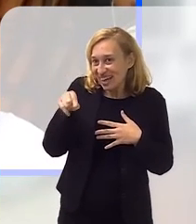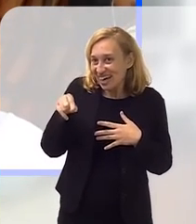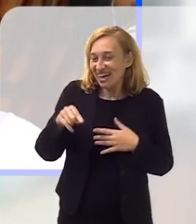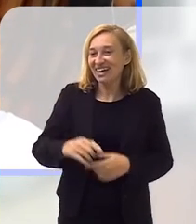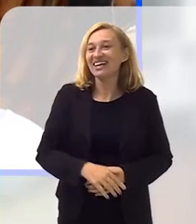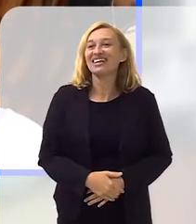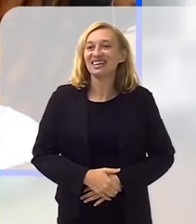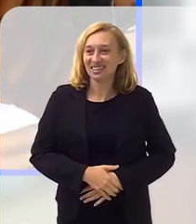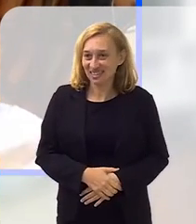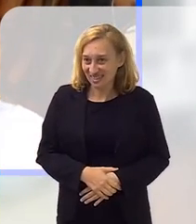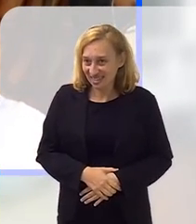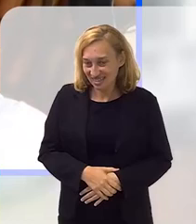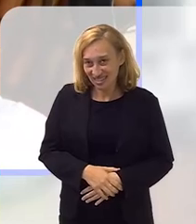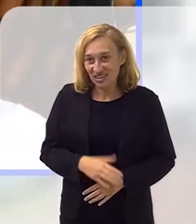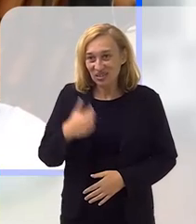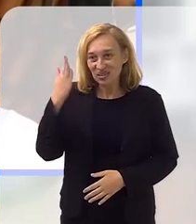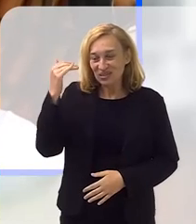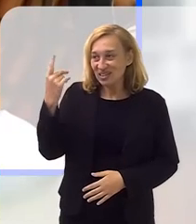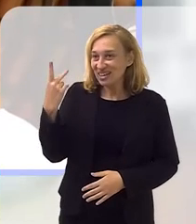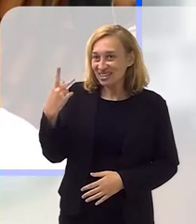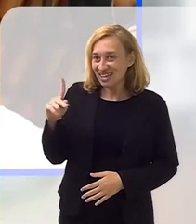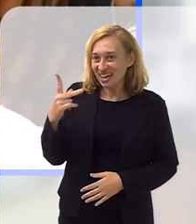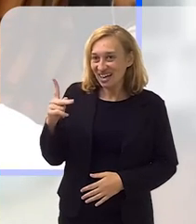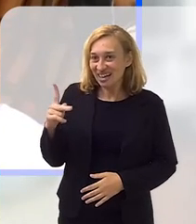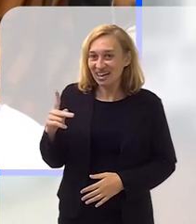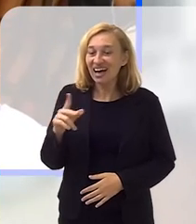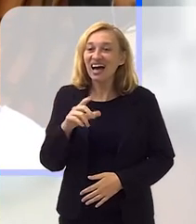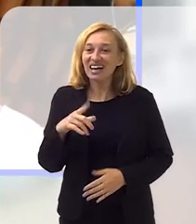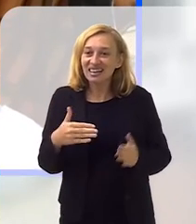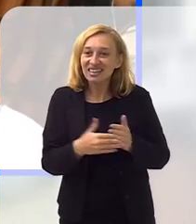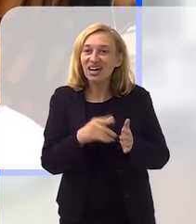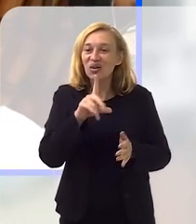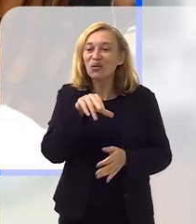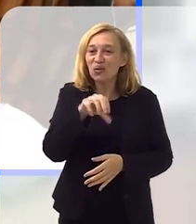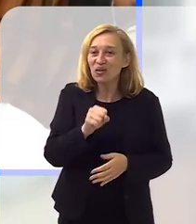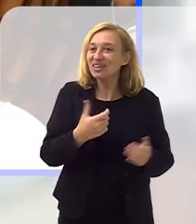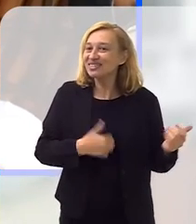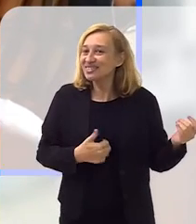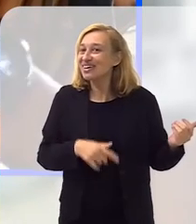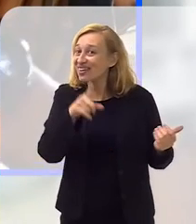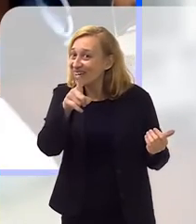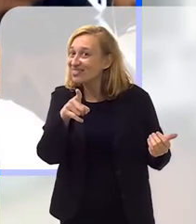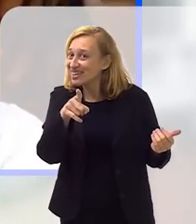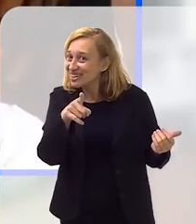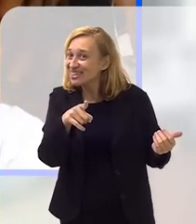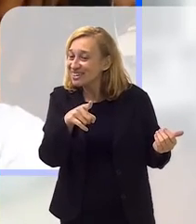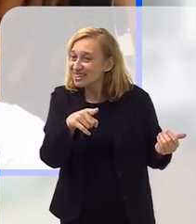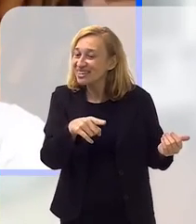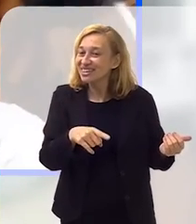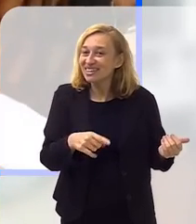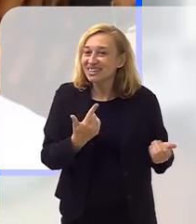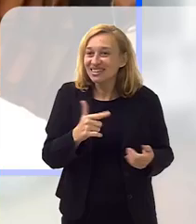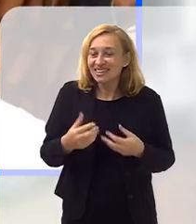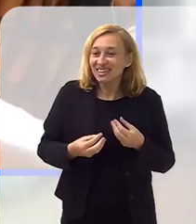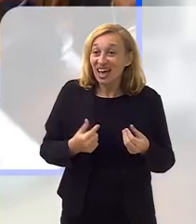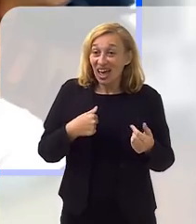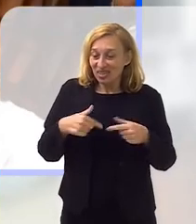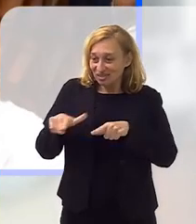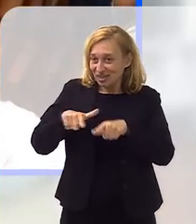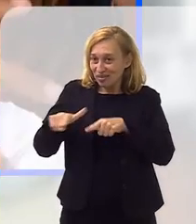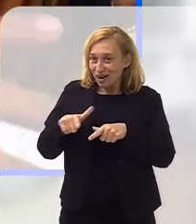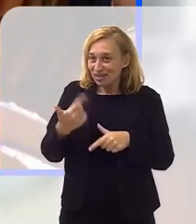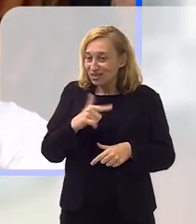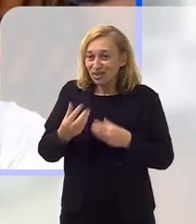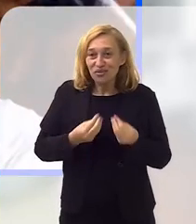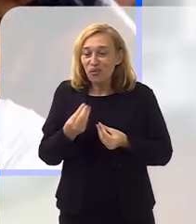acho que eu vou cantar o sucesso, né, gente? Tem que ter um sucesso dela. Até o Lucas deve estar com o cavaquinho, que ele está em casa. Eu